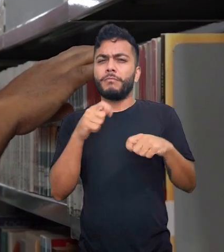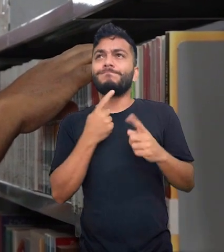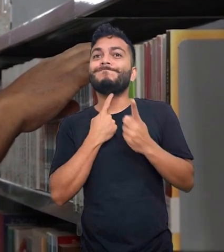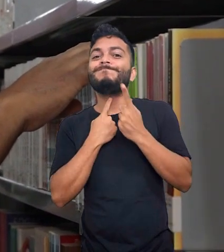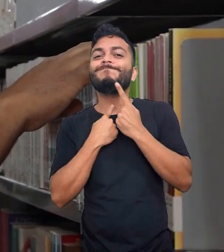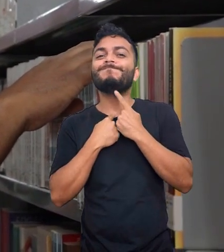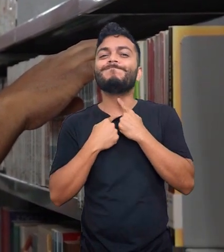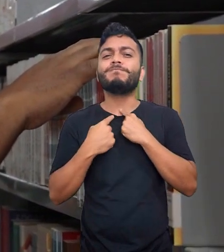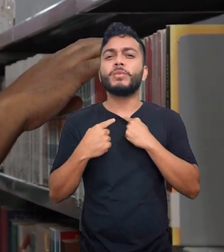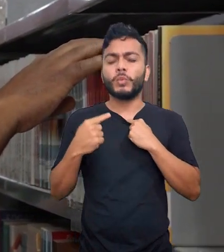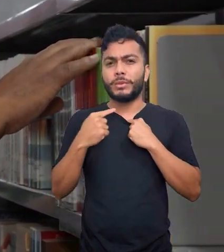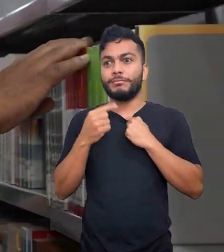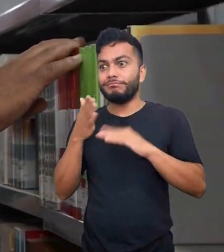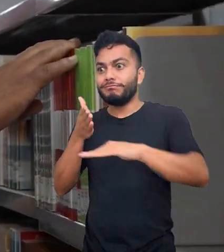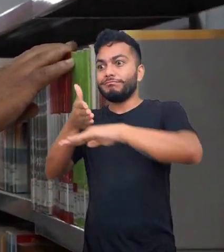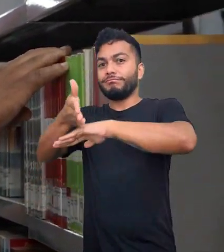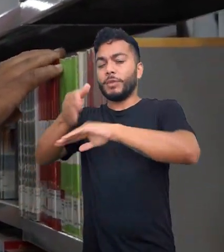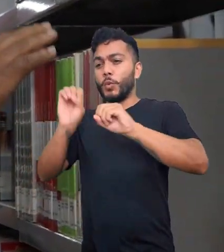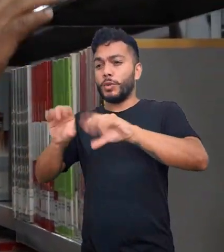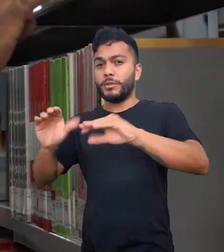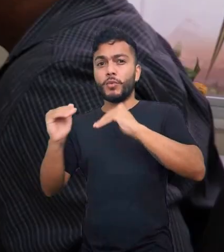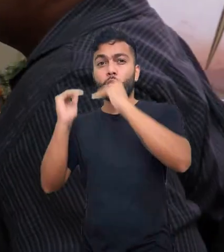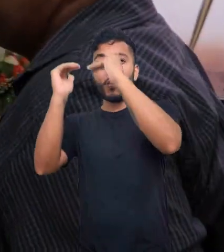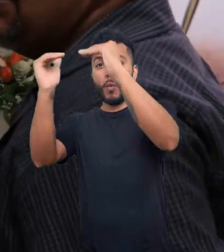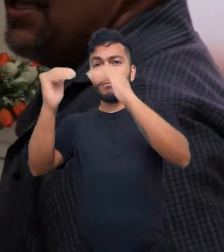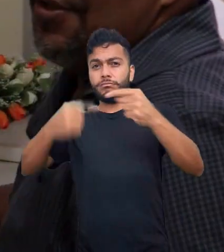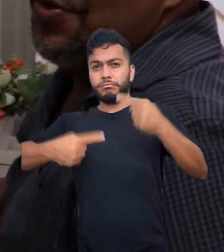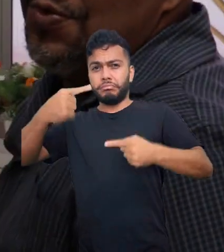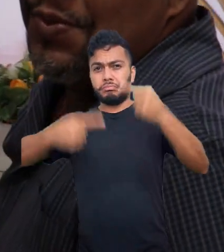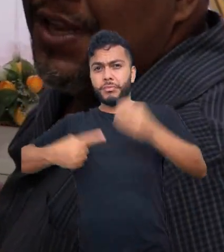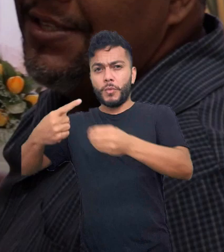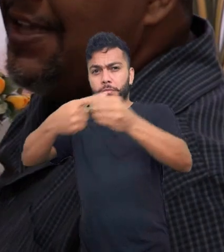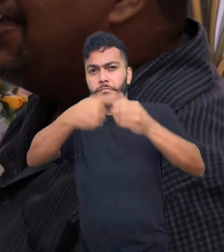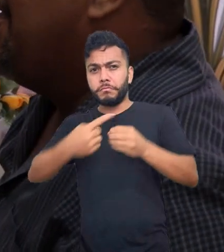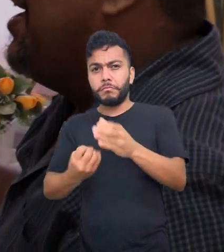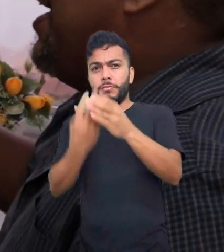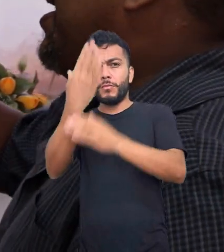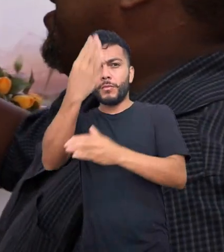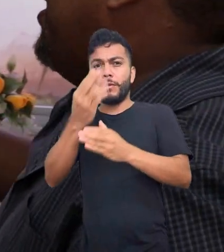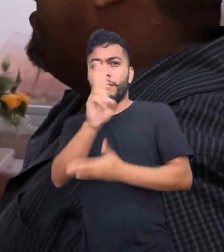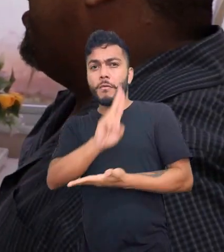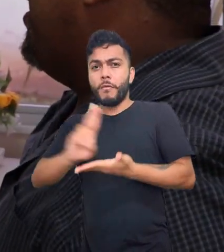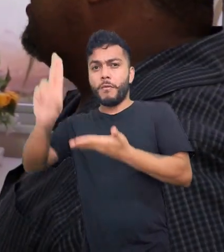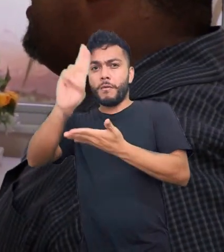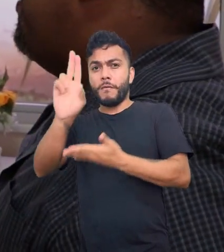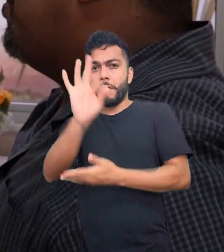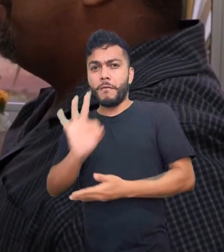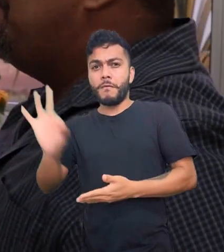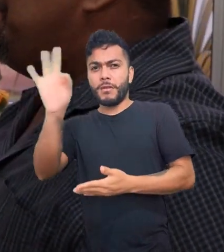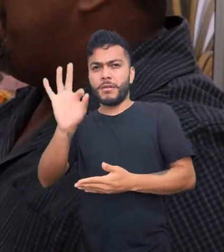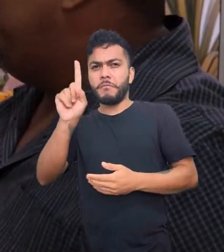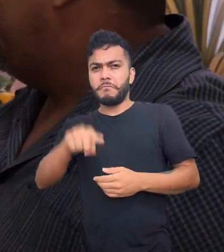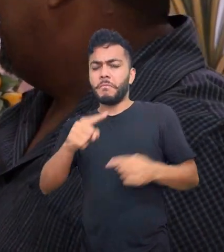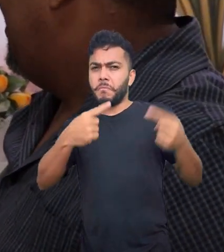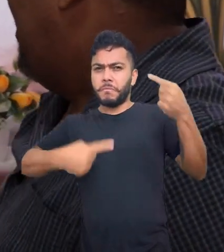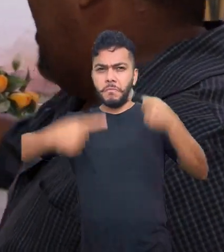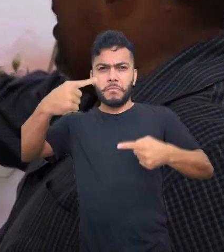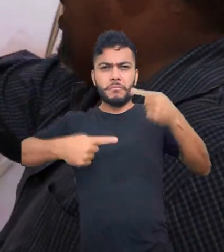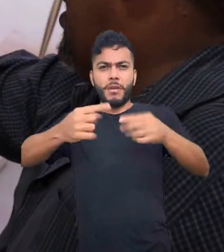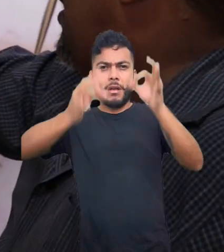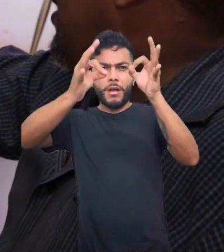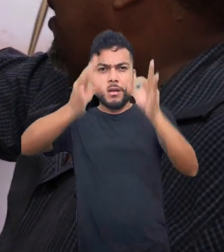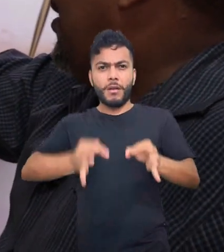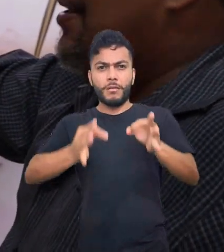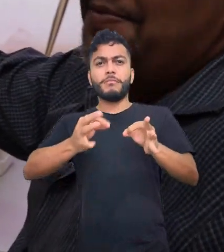federal é uma política muito acertada. Ela é fruto de conquista, de luta de muitas pessoas que